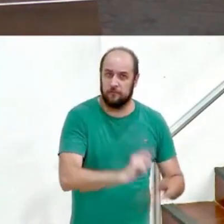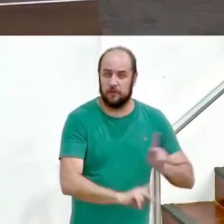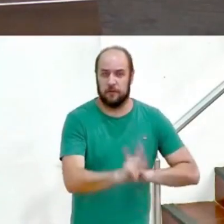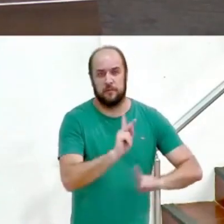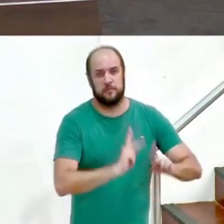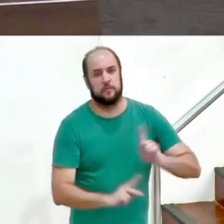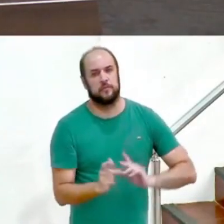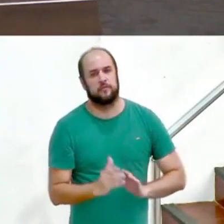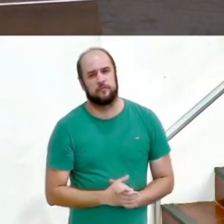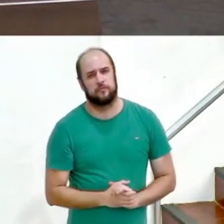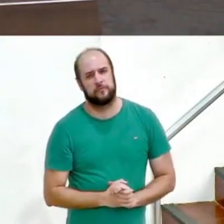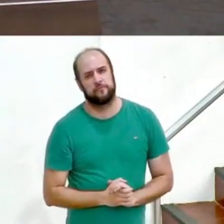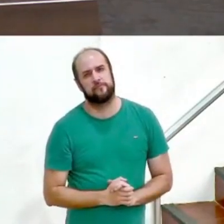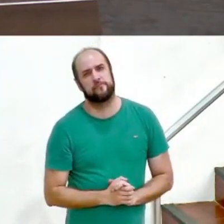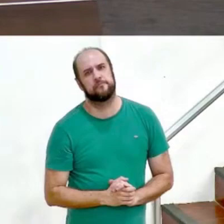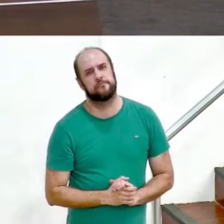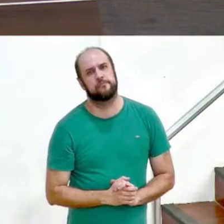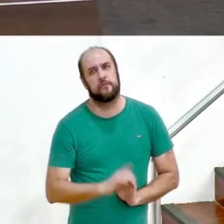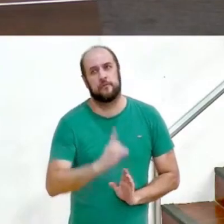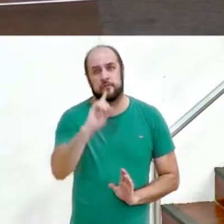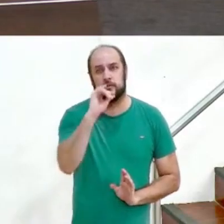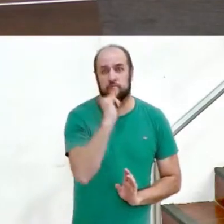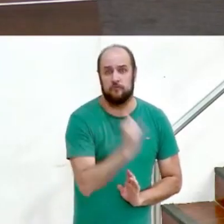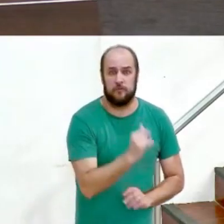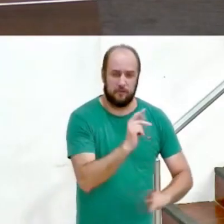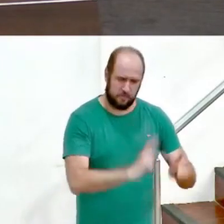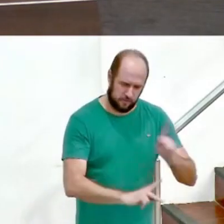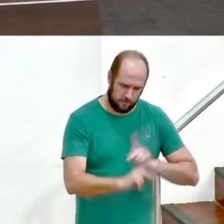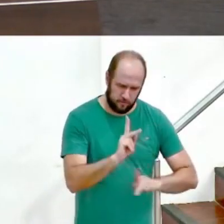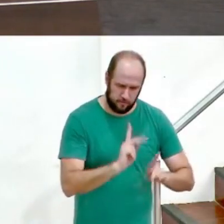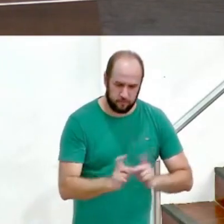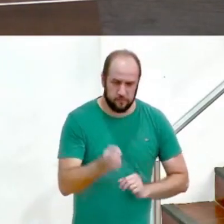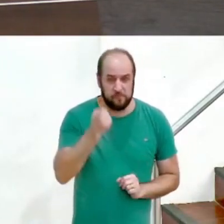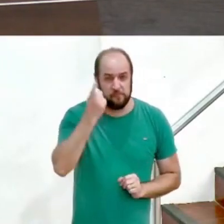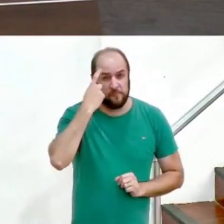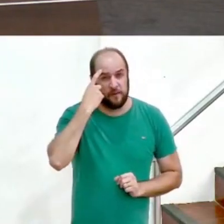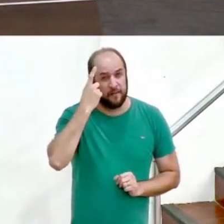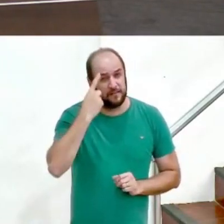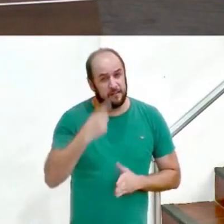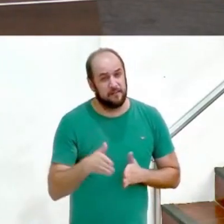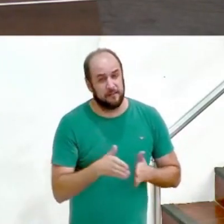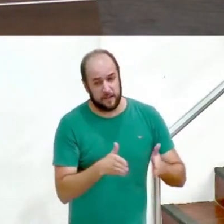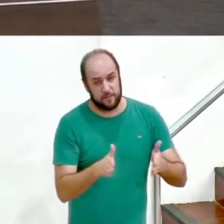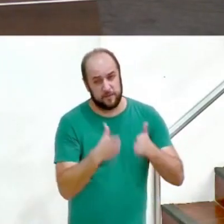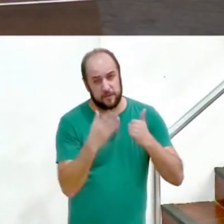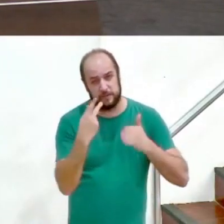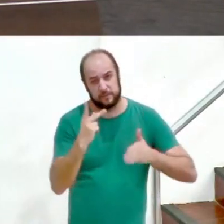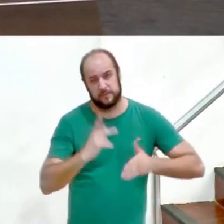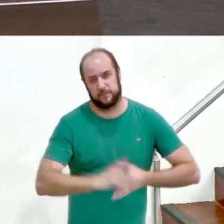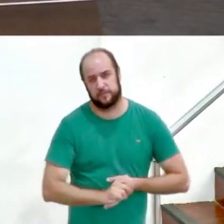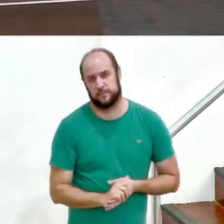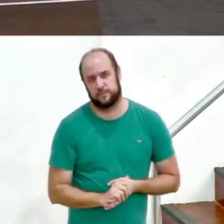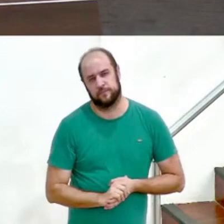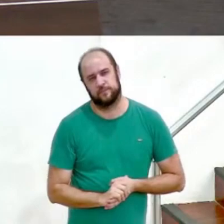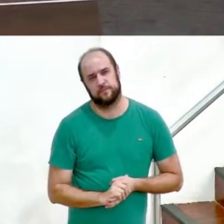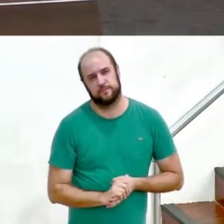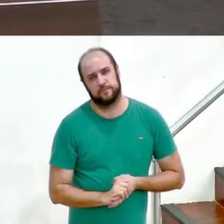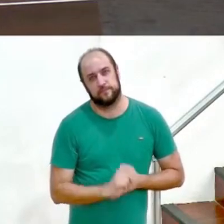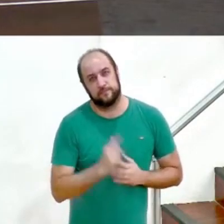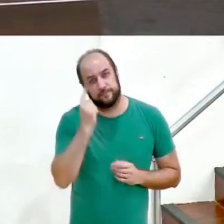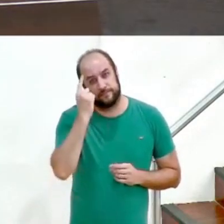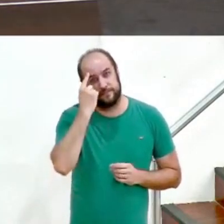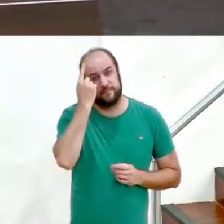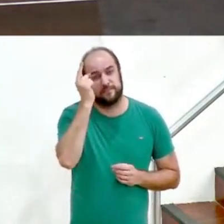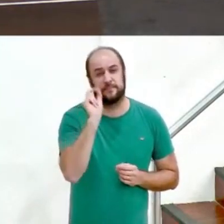povo. Ele está dizendo ao seu povo: considerem o caminho de vocês. A ideia aqui